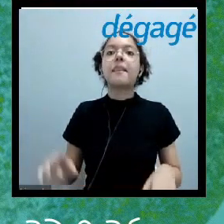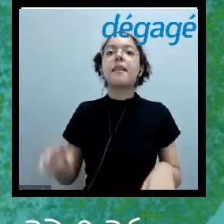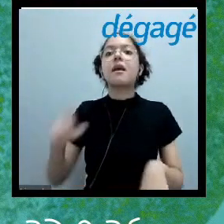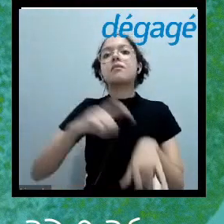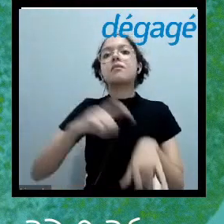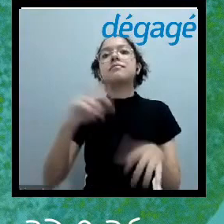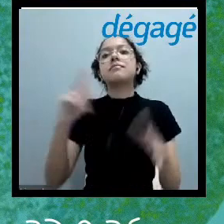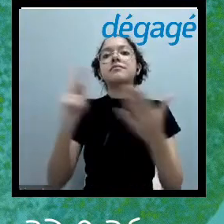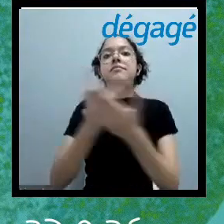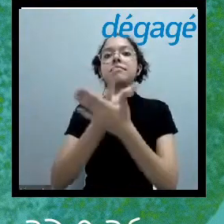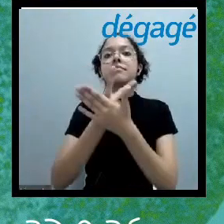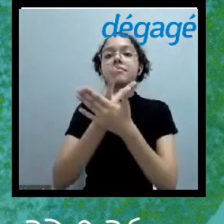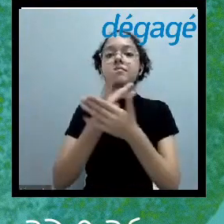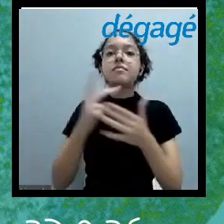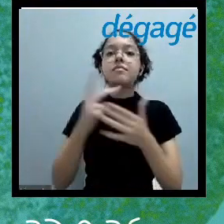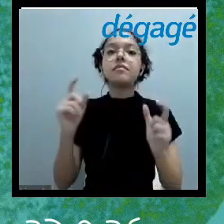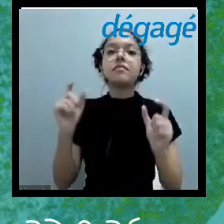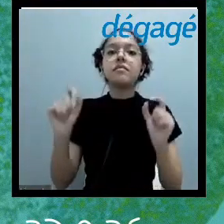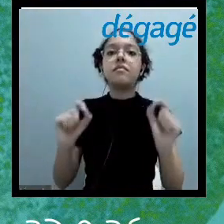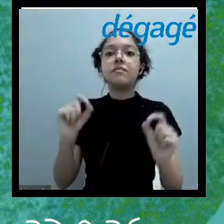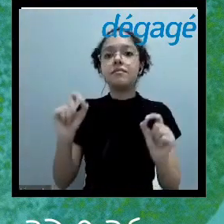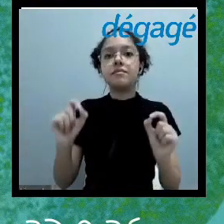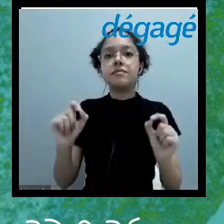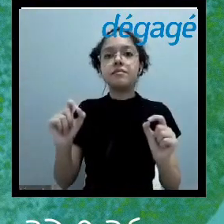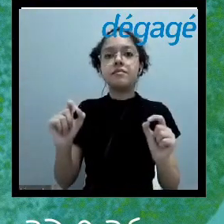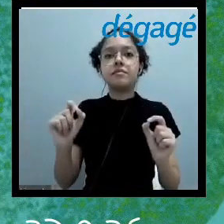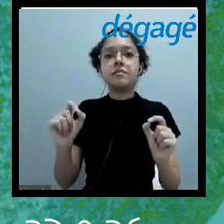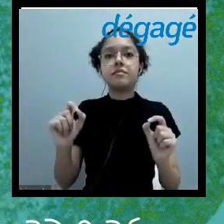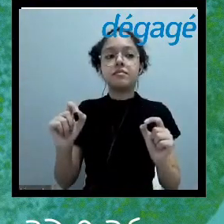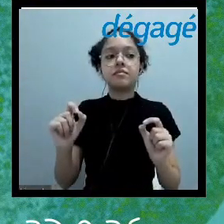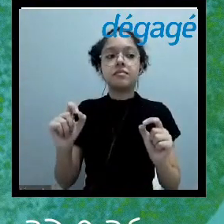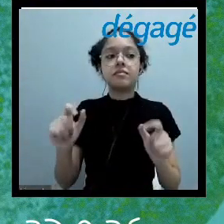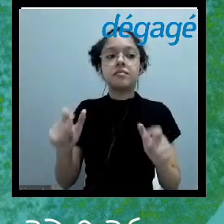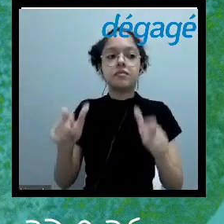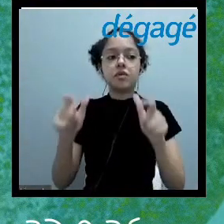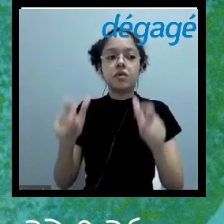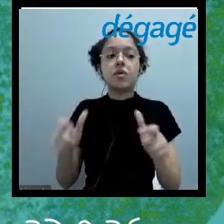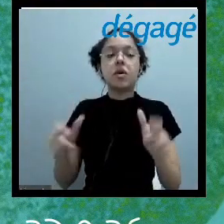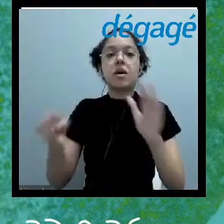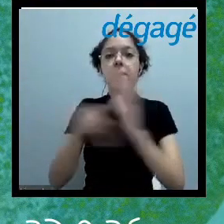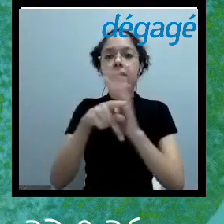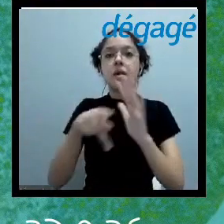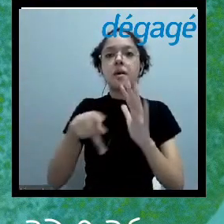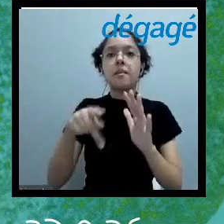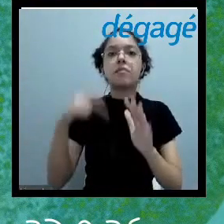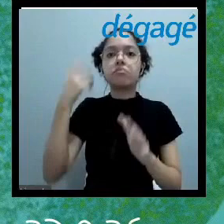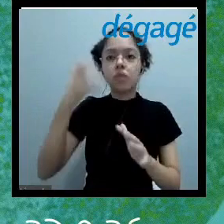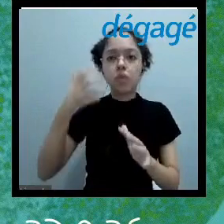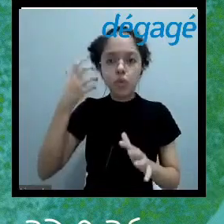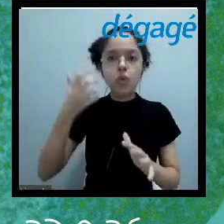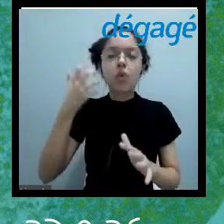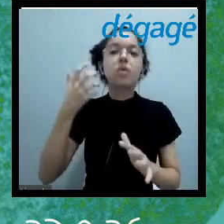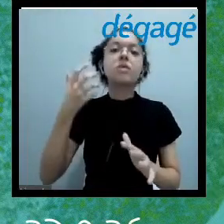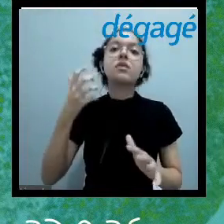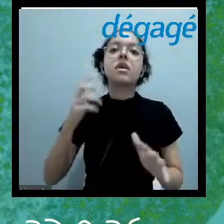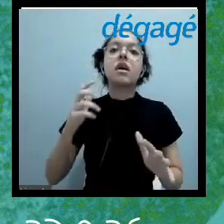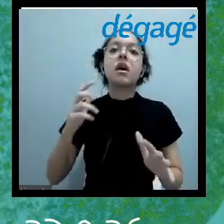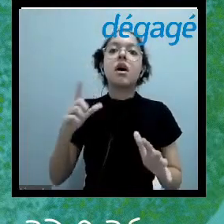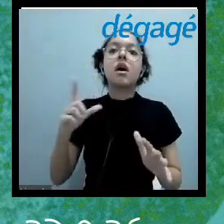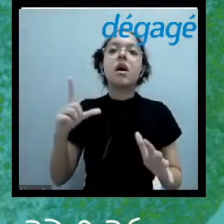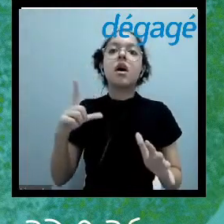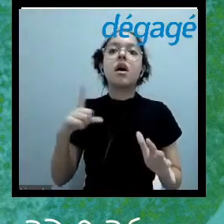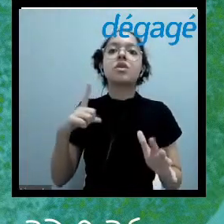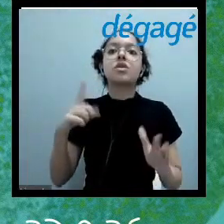musical, né, que é um conceito do Benison, que é o estímulo musical, depois de um longo processo leva a um